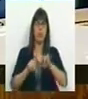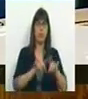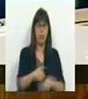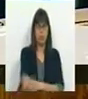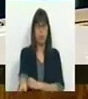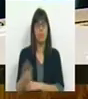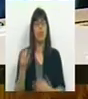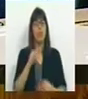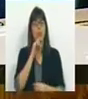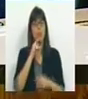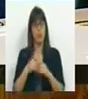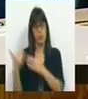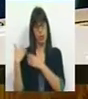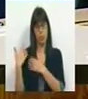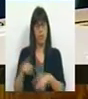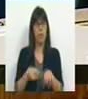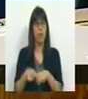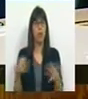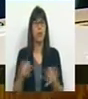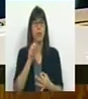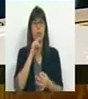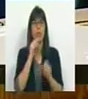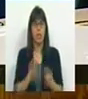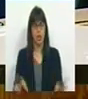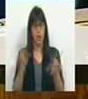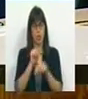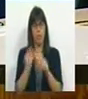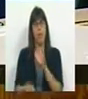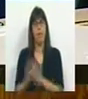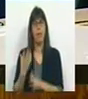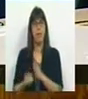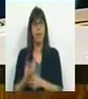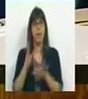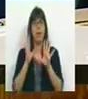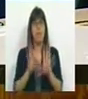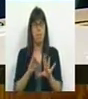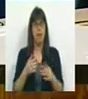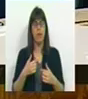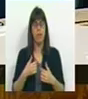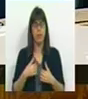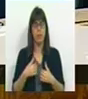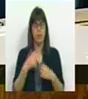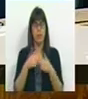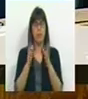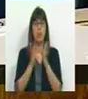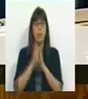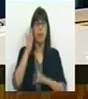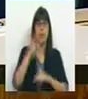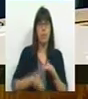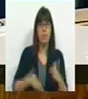foi sempre possível aos responsáveis políticos inovar e criar, mas resistir à tentação de inventar a roda a todo